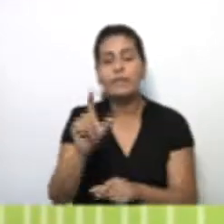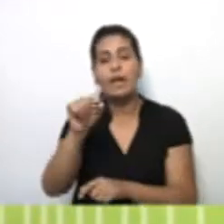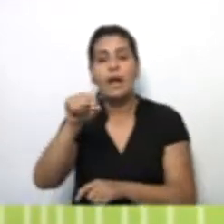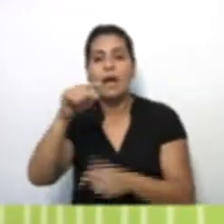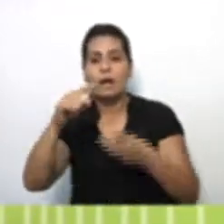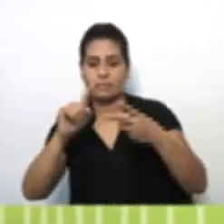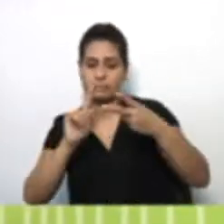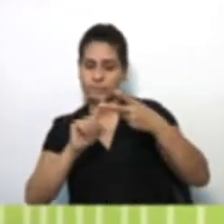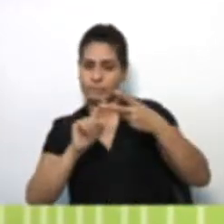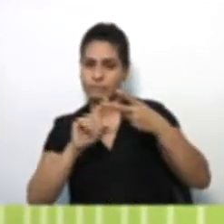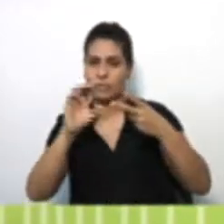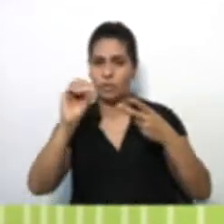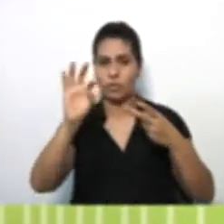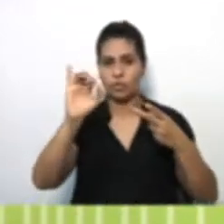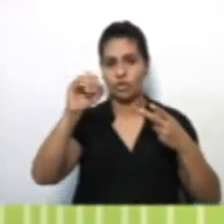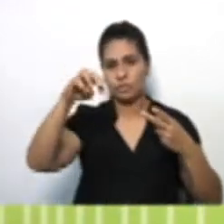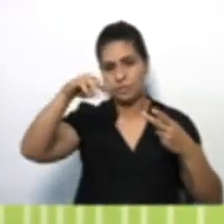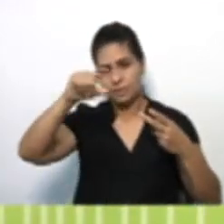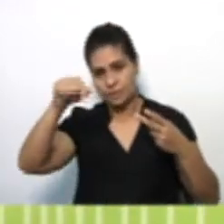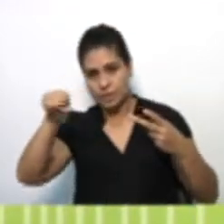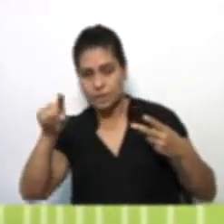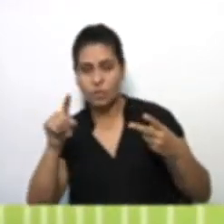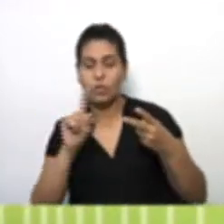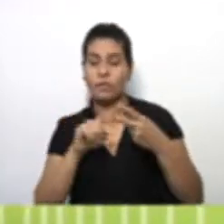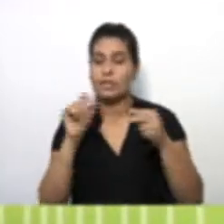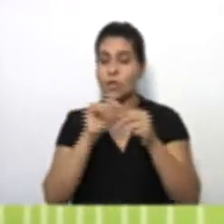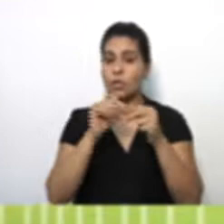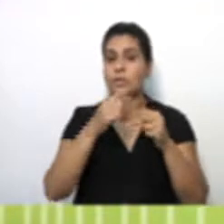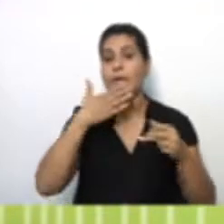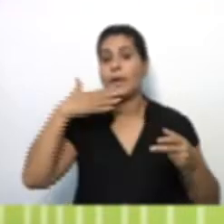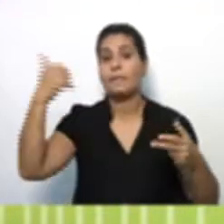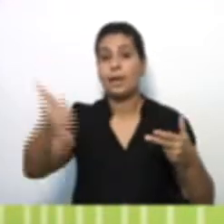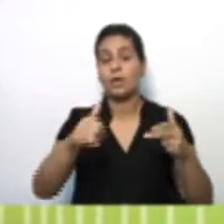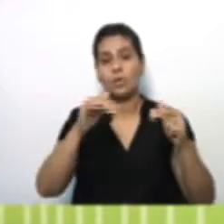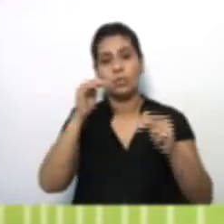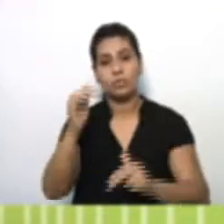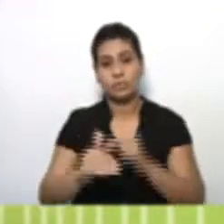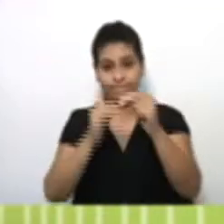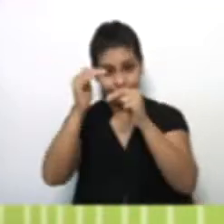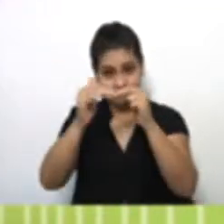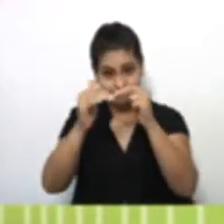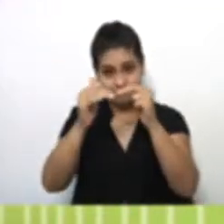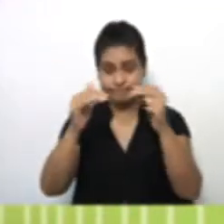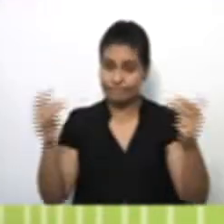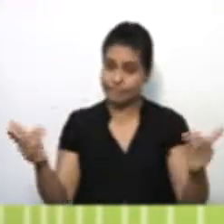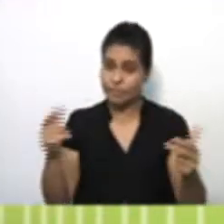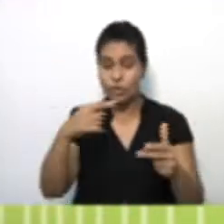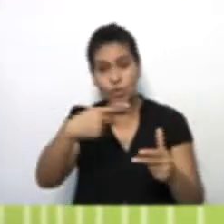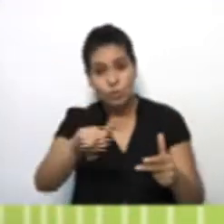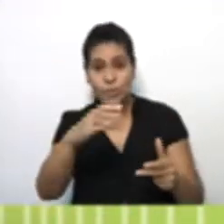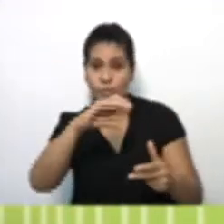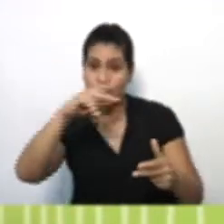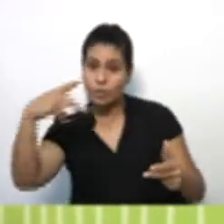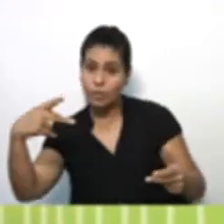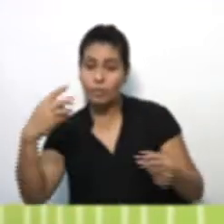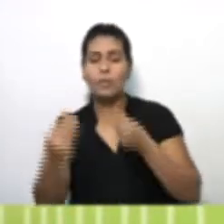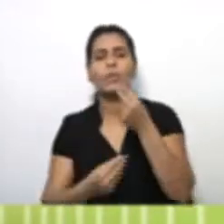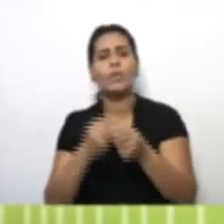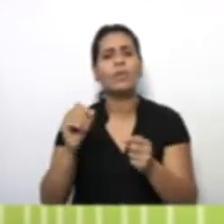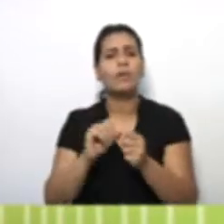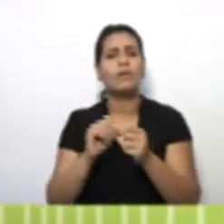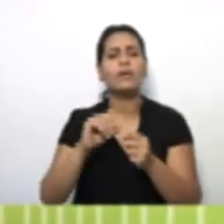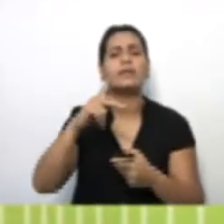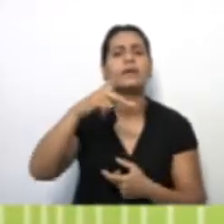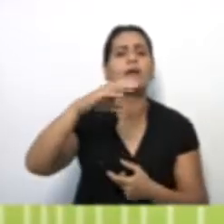Filosofia lá da otimização, criar meios para melhorar o quê? O desempenho. Desempenho da tua cooperativa. Como é que tu vai trabalhar com